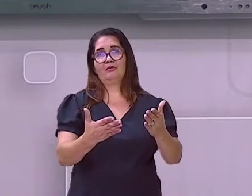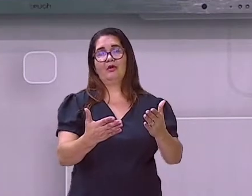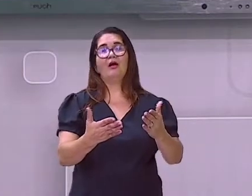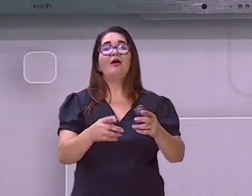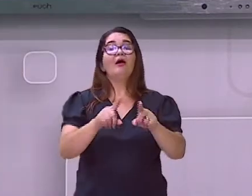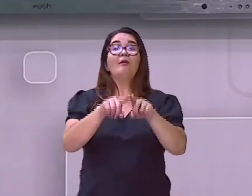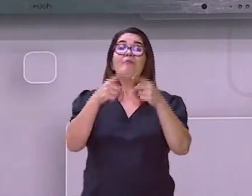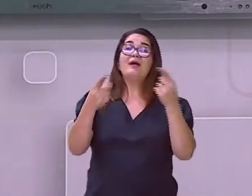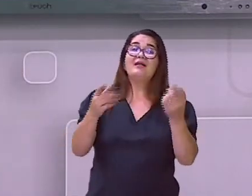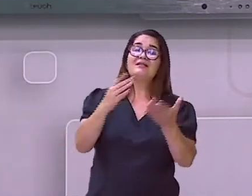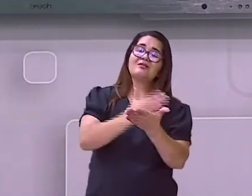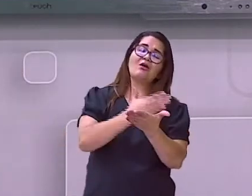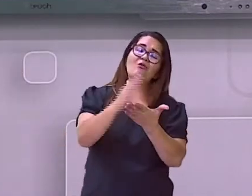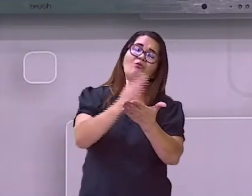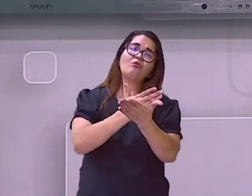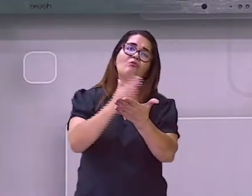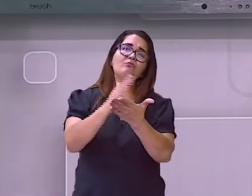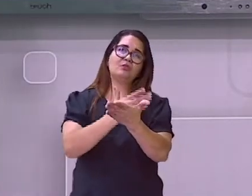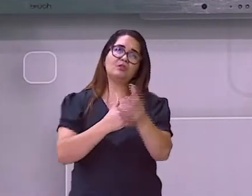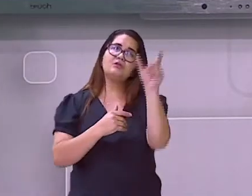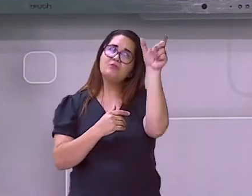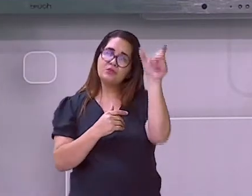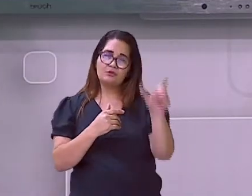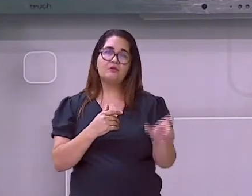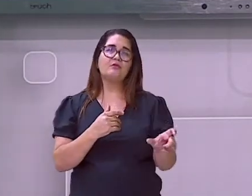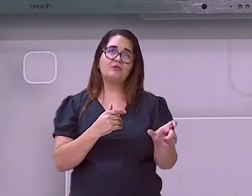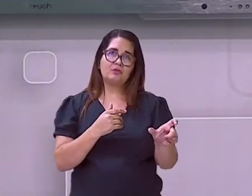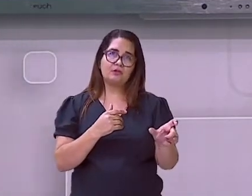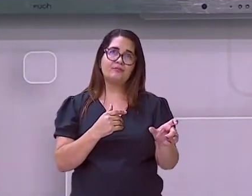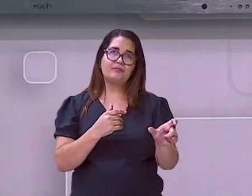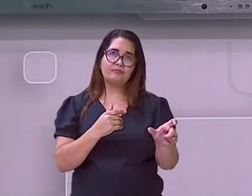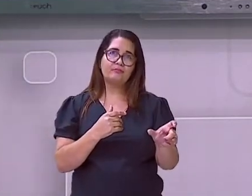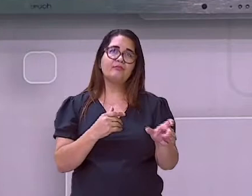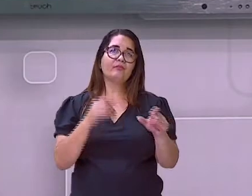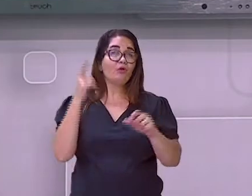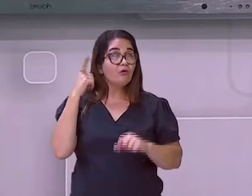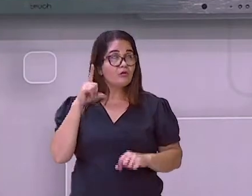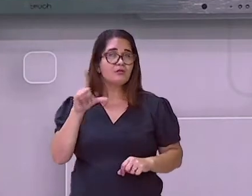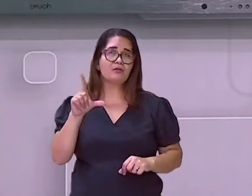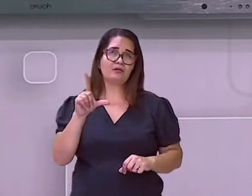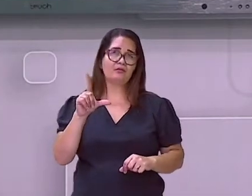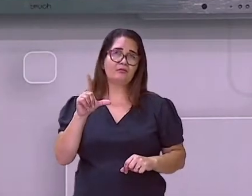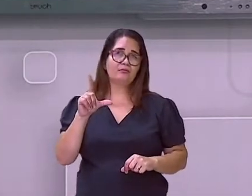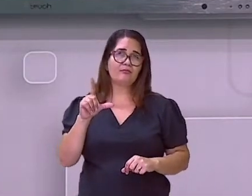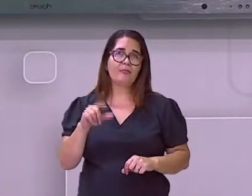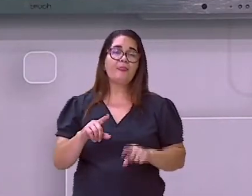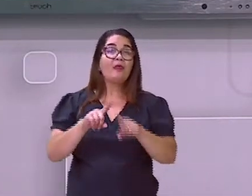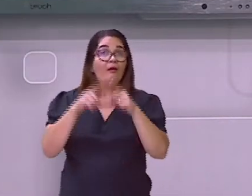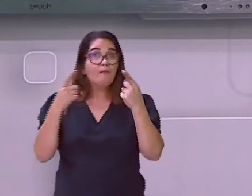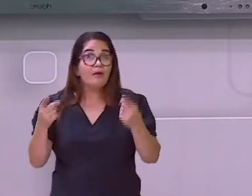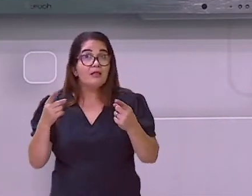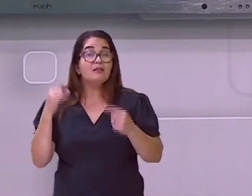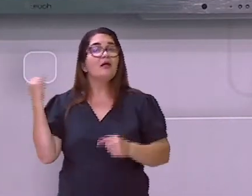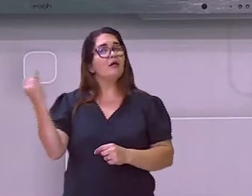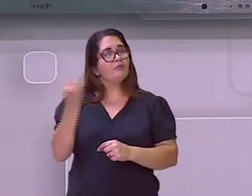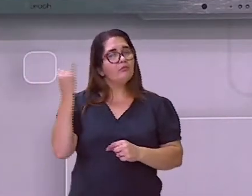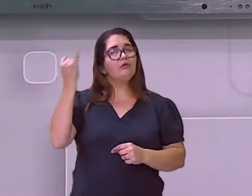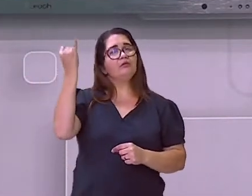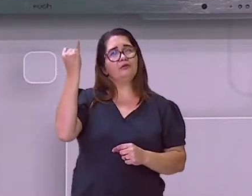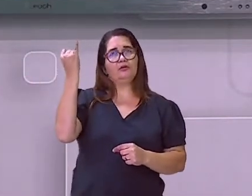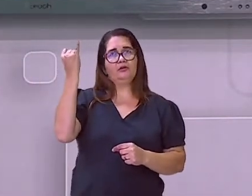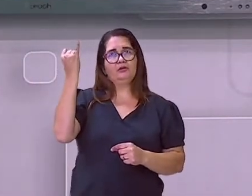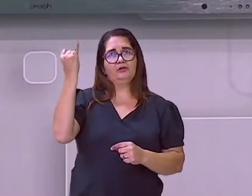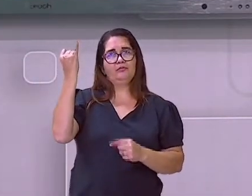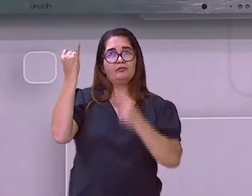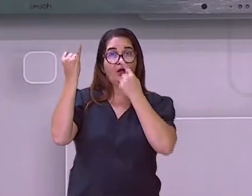São algumas questões que a gente questiona. Mas é importante ressaltar que mesmo as pessoas